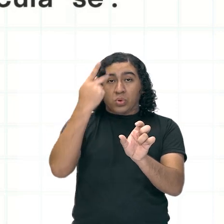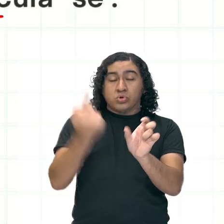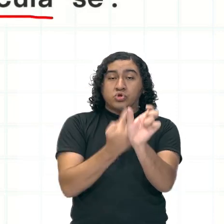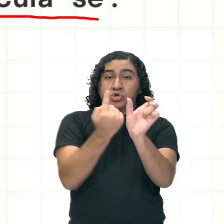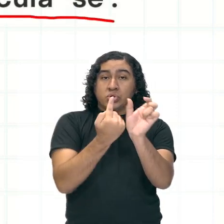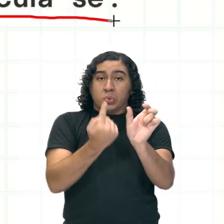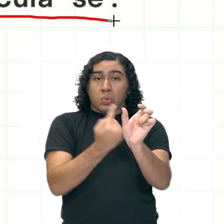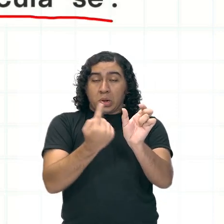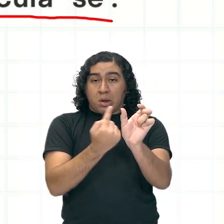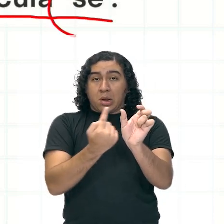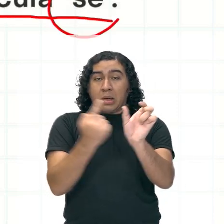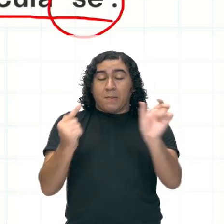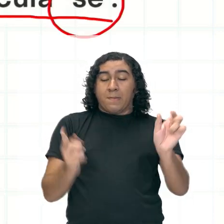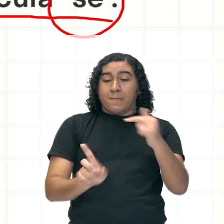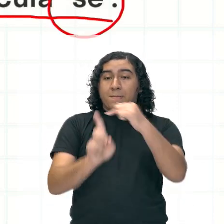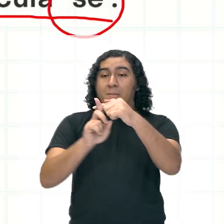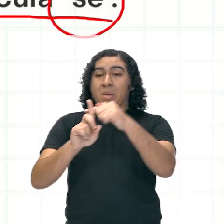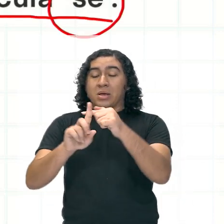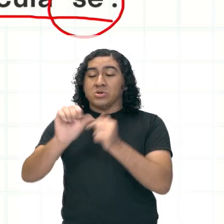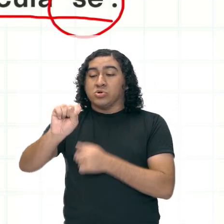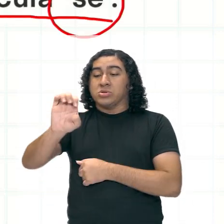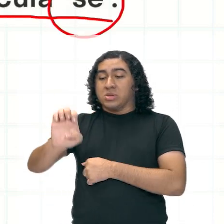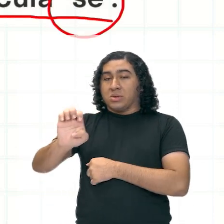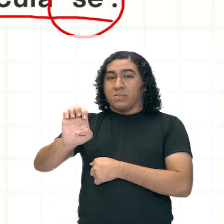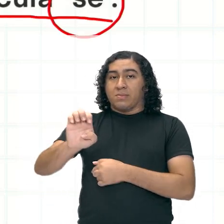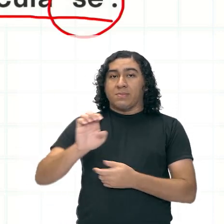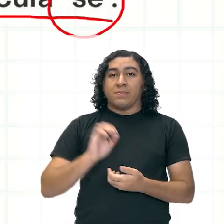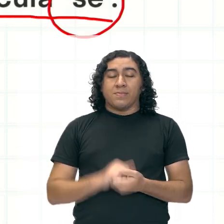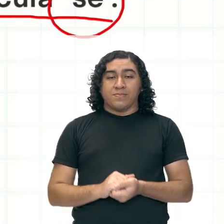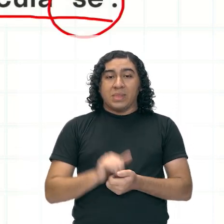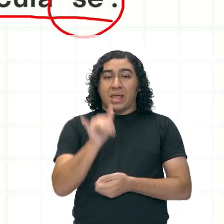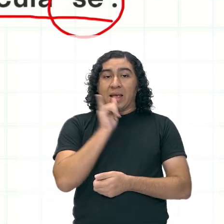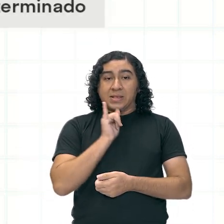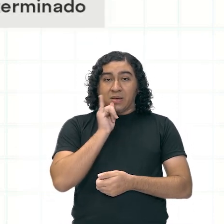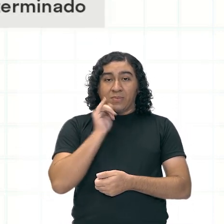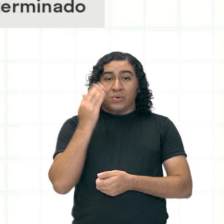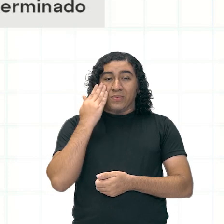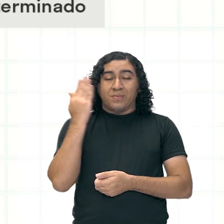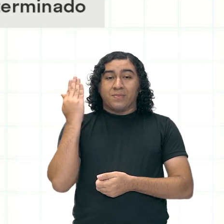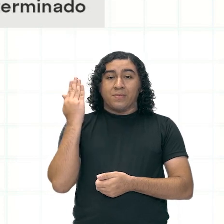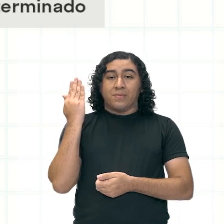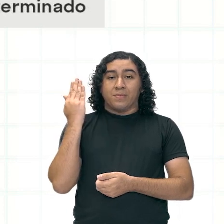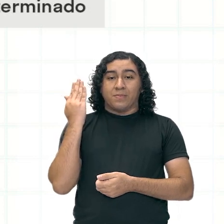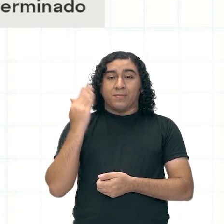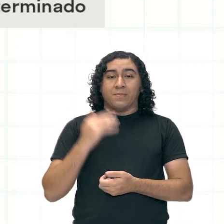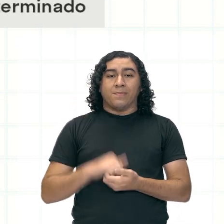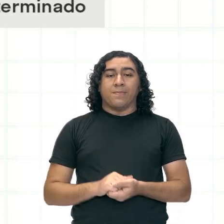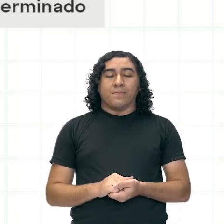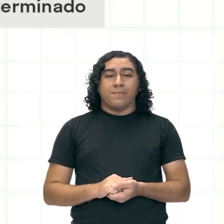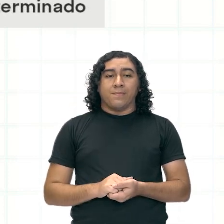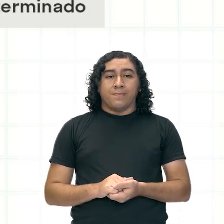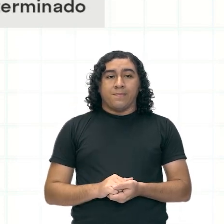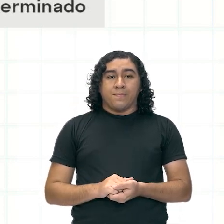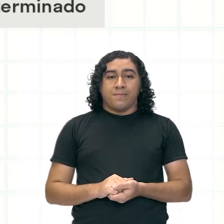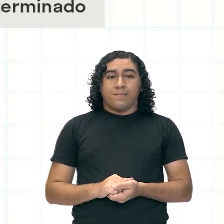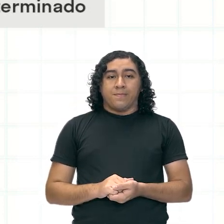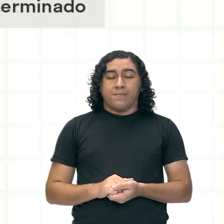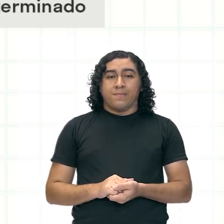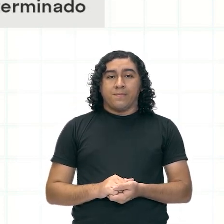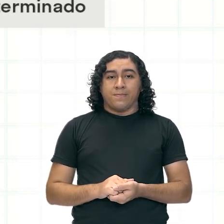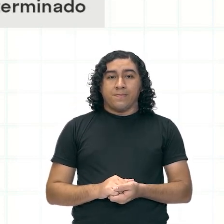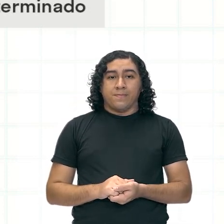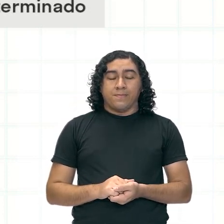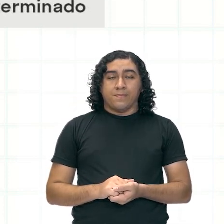singular, acompanhado dessa partícula aqui do si. Exemplo, olha só, esqueceram de trancar